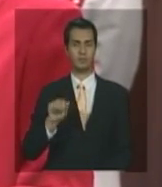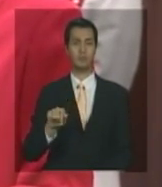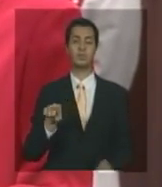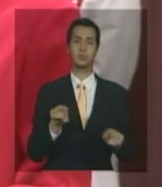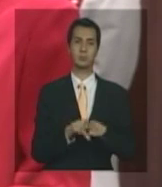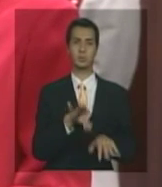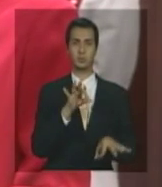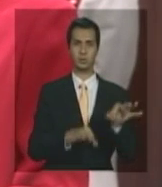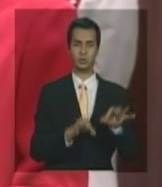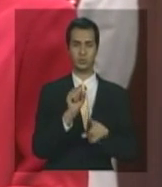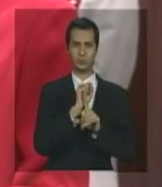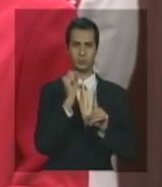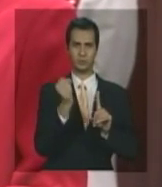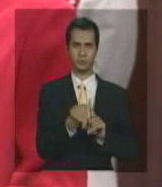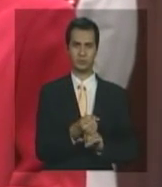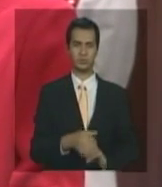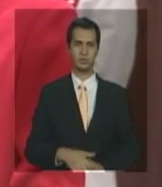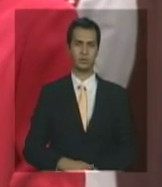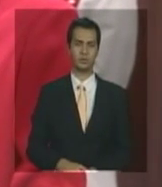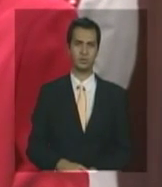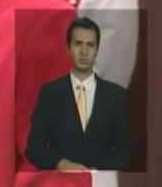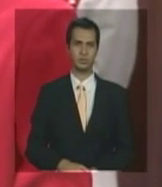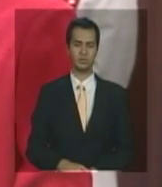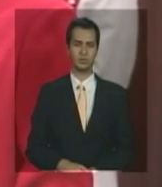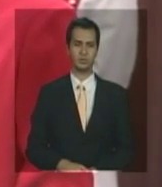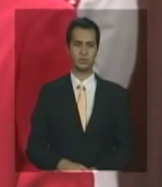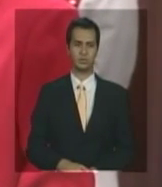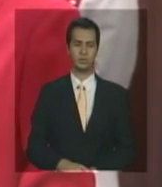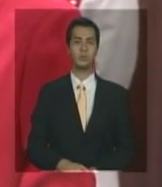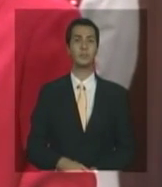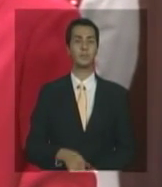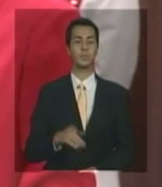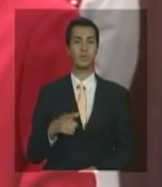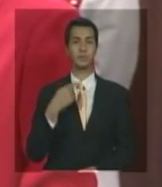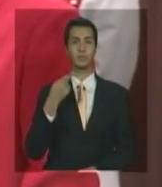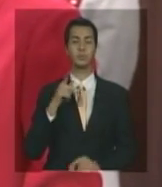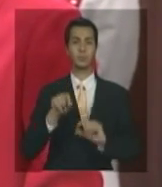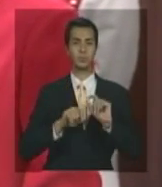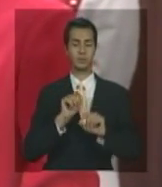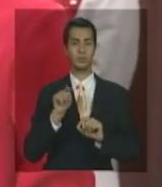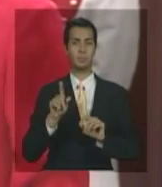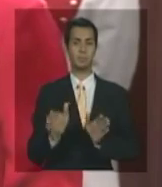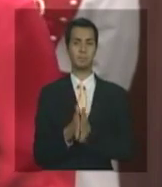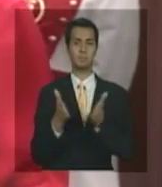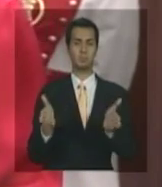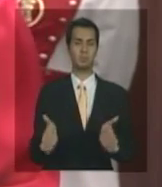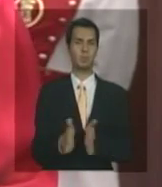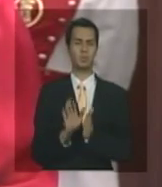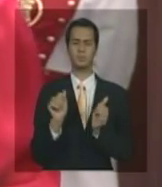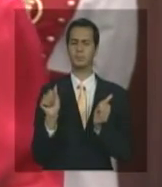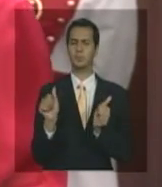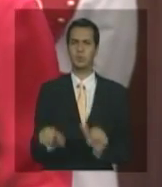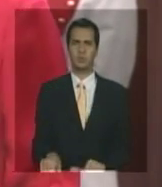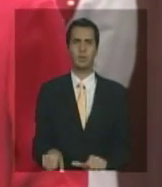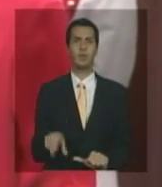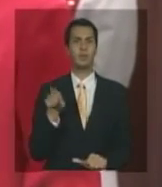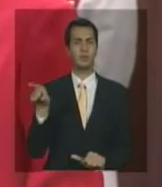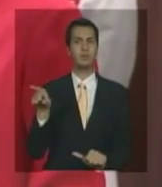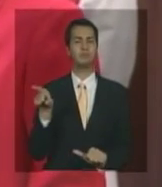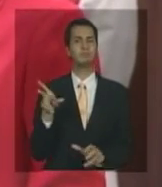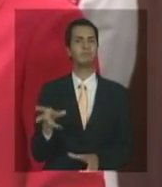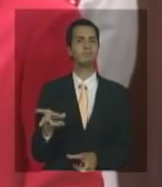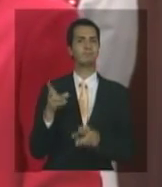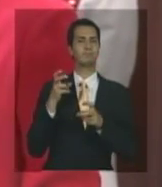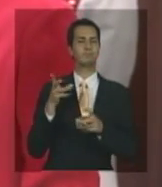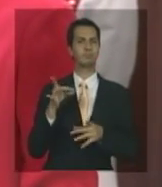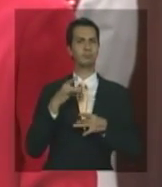social. Sua caracterização da pobreza como a pior forma de violência inspirou a luta para reduzir